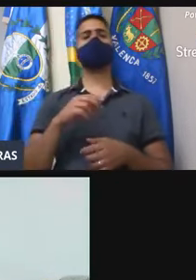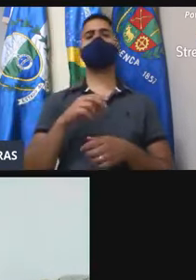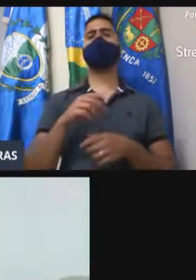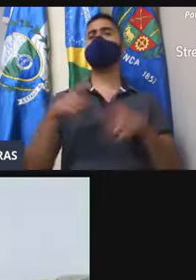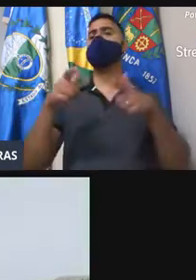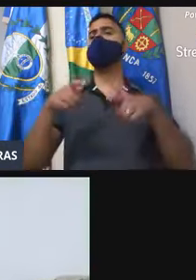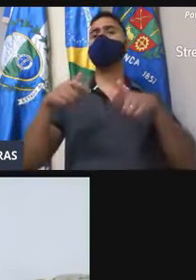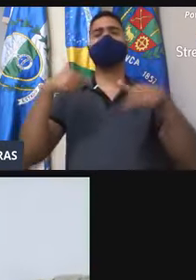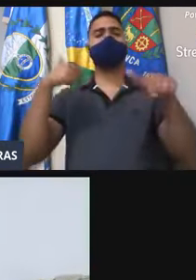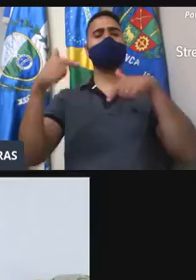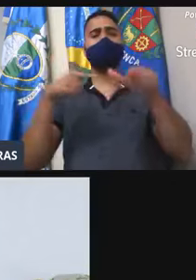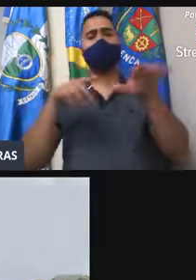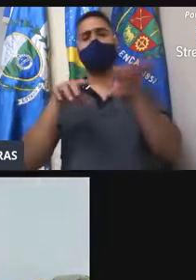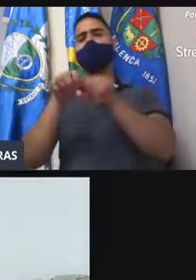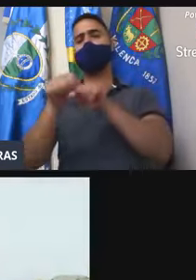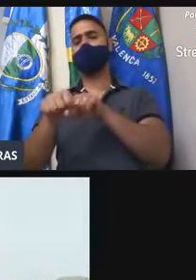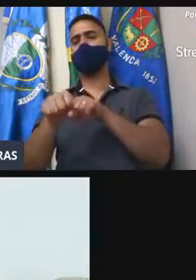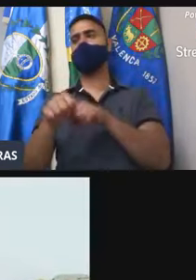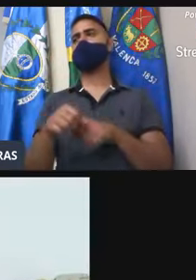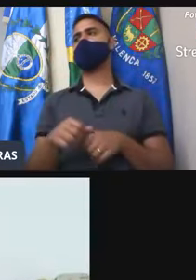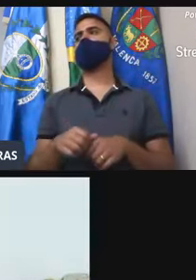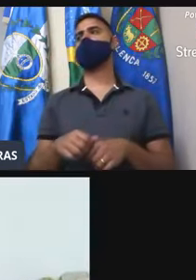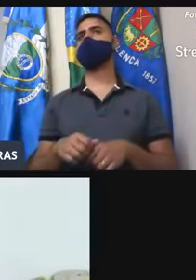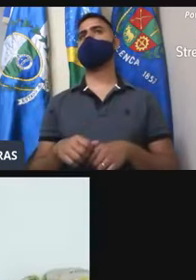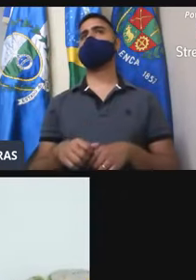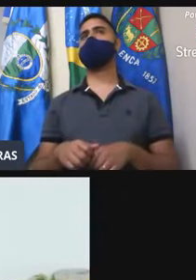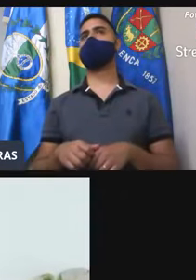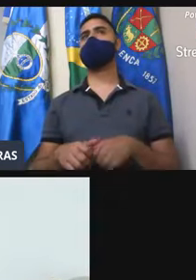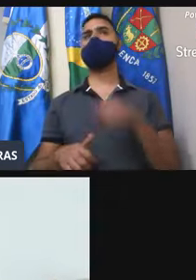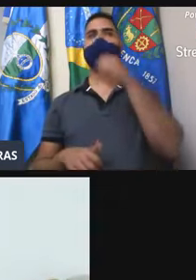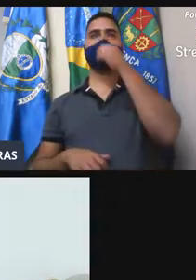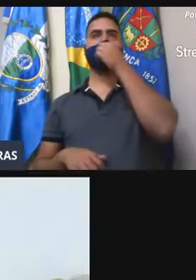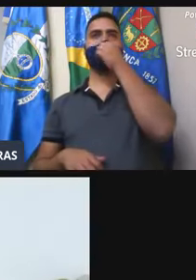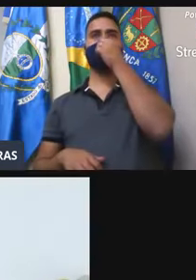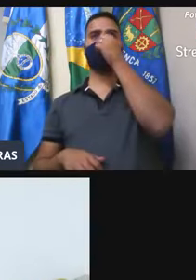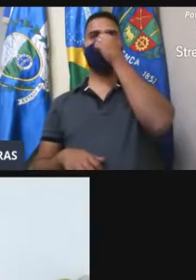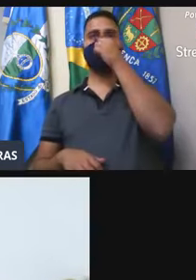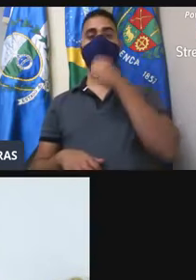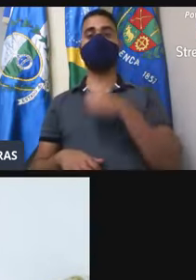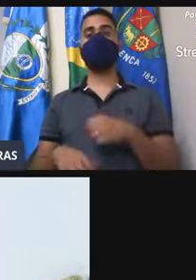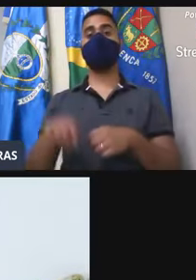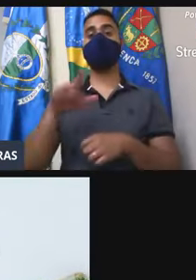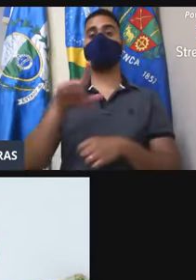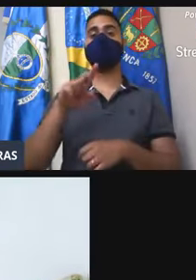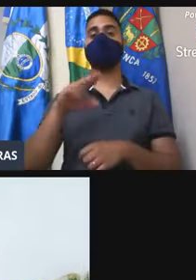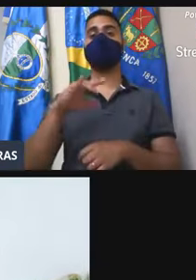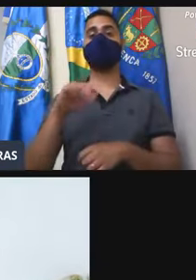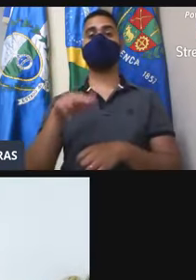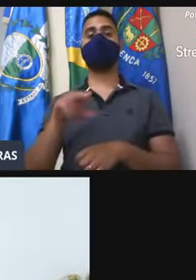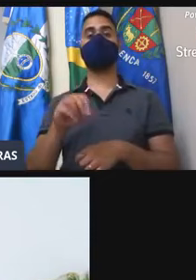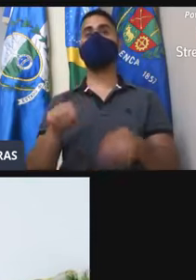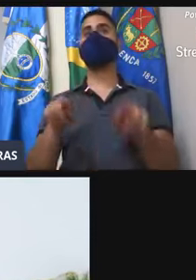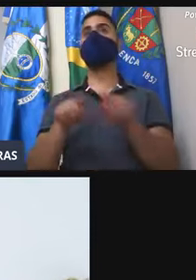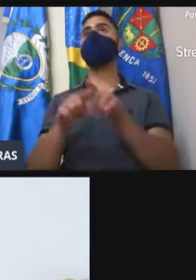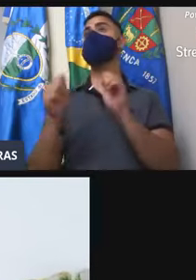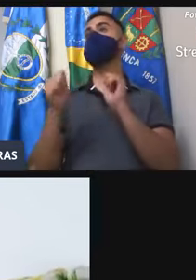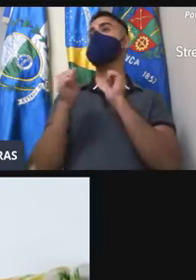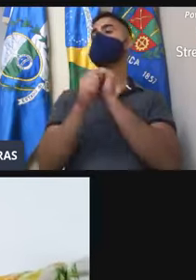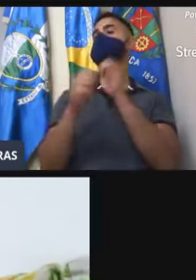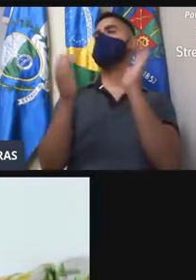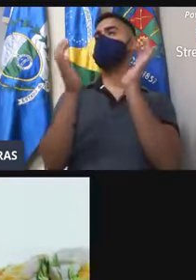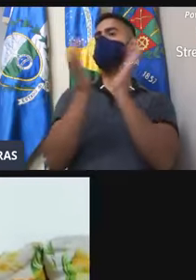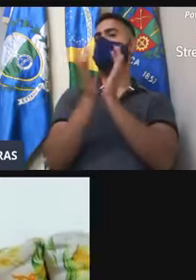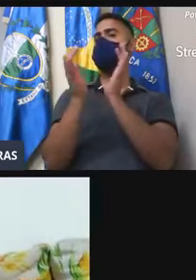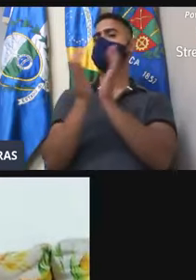ele trabalhou, as formações, sala de sessões, 22 de julho. Presidente, pela ordem. Doutor Luciano, de igual forma, estava junto com o doutor Bernardo, é uma equipe